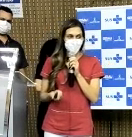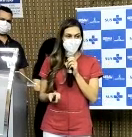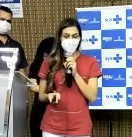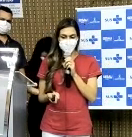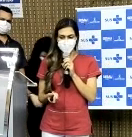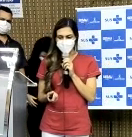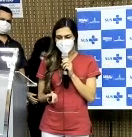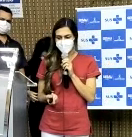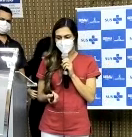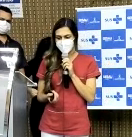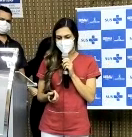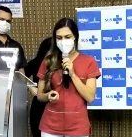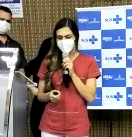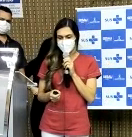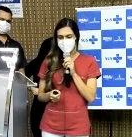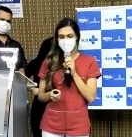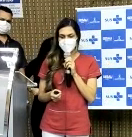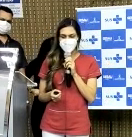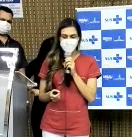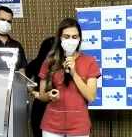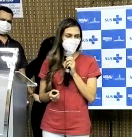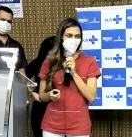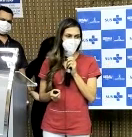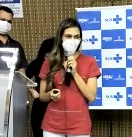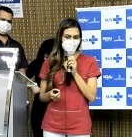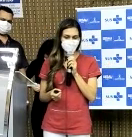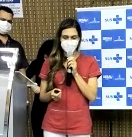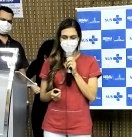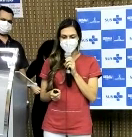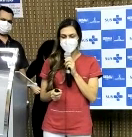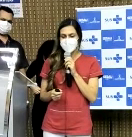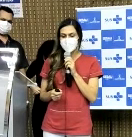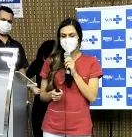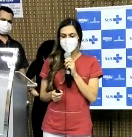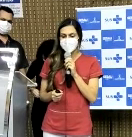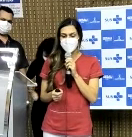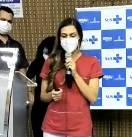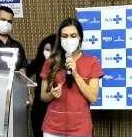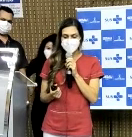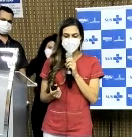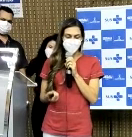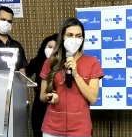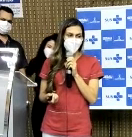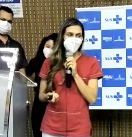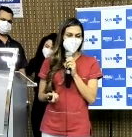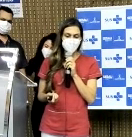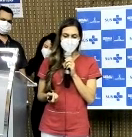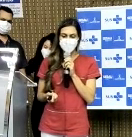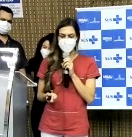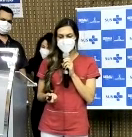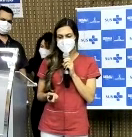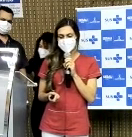esperado, que foi muito bom, né? A gente passou da meta, na verdade, foi sobre as gestantes e o pré-natal. Então, a estratégia é a